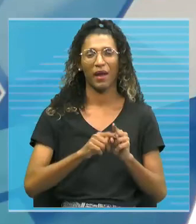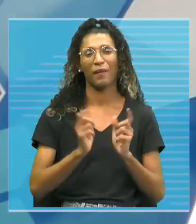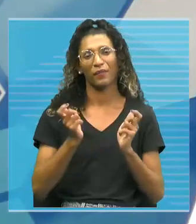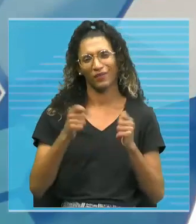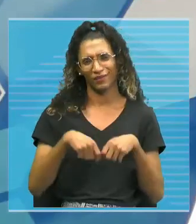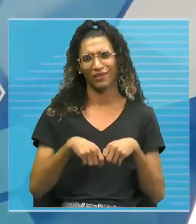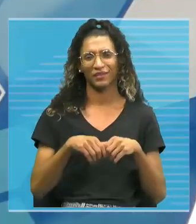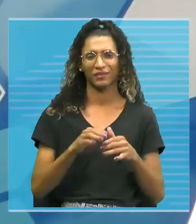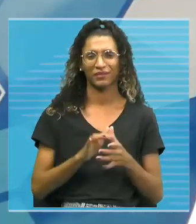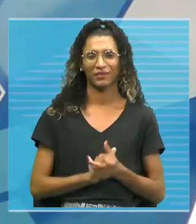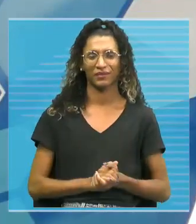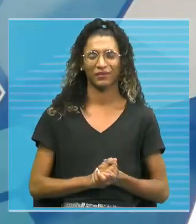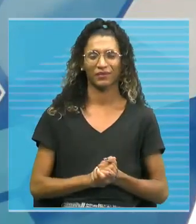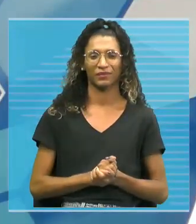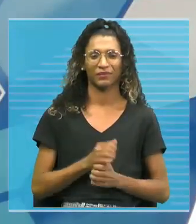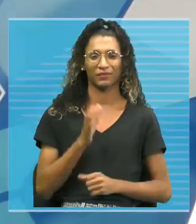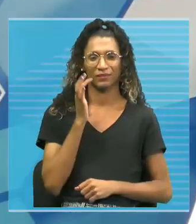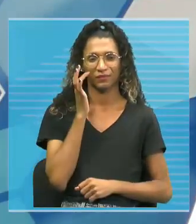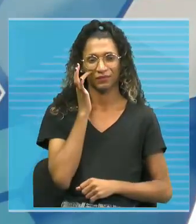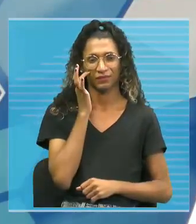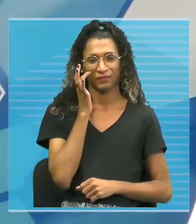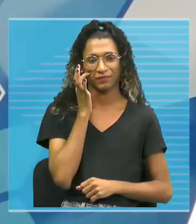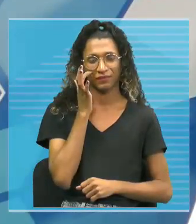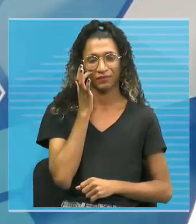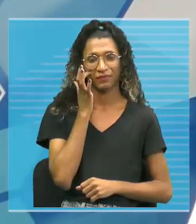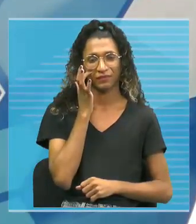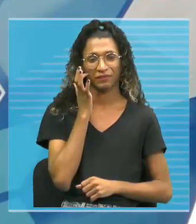contendo um fio de sutura.